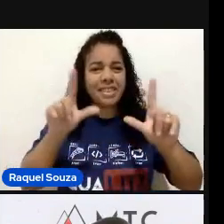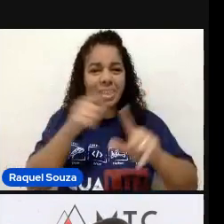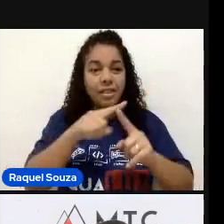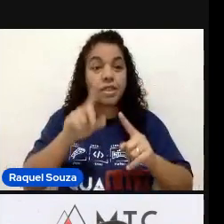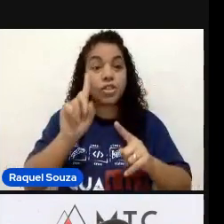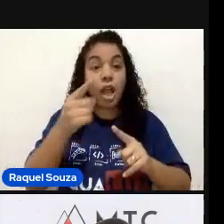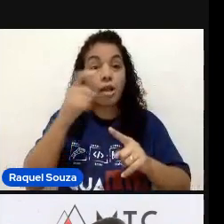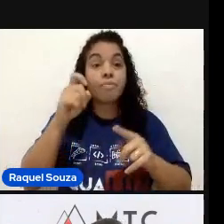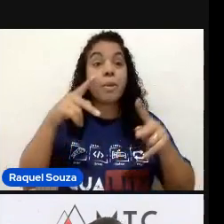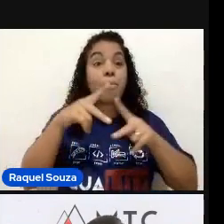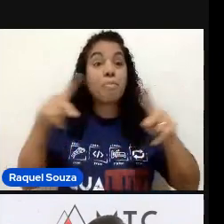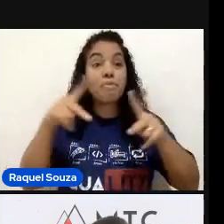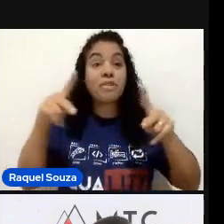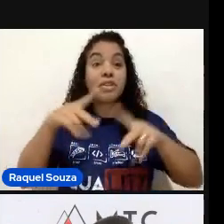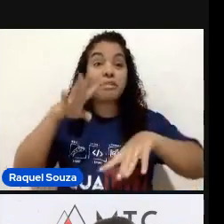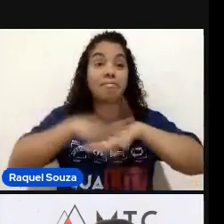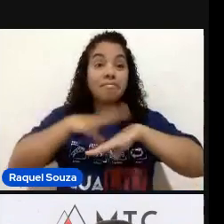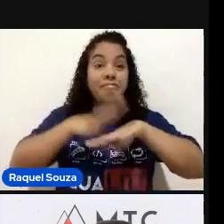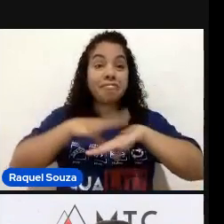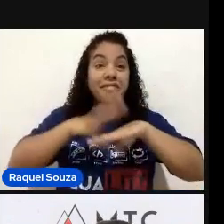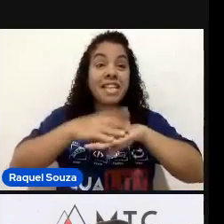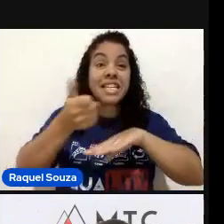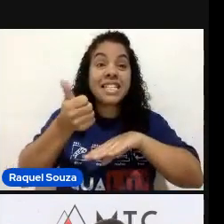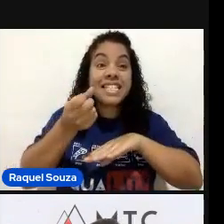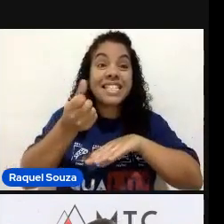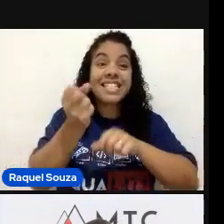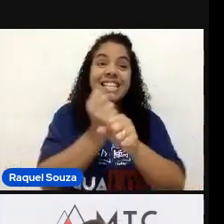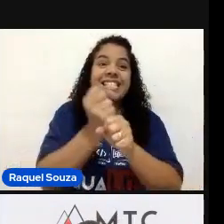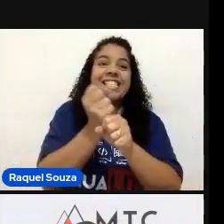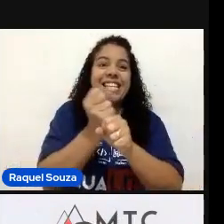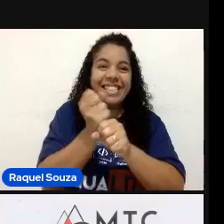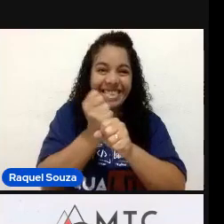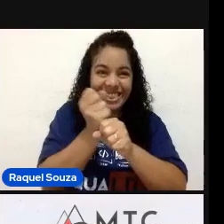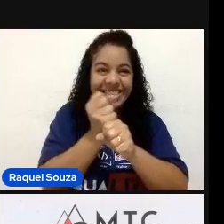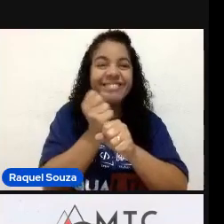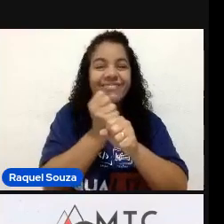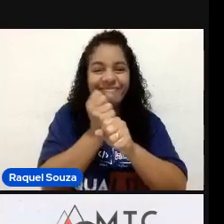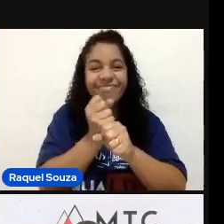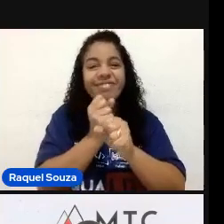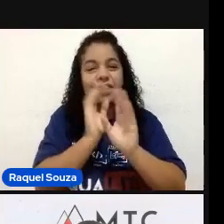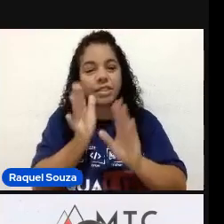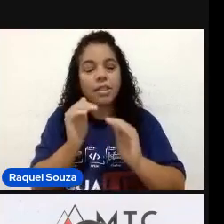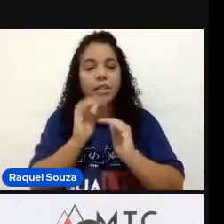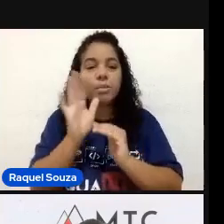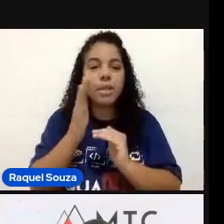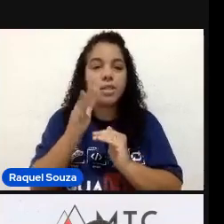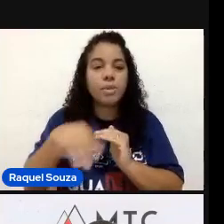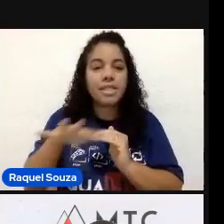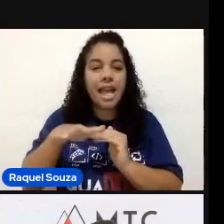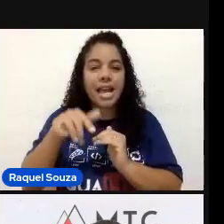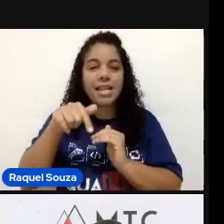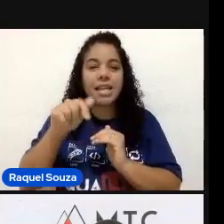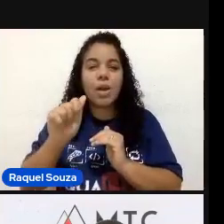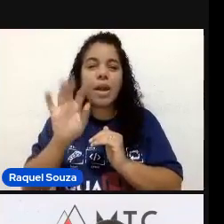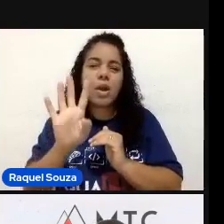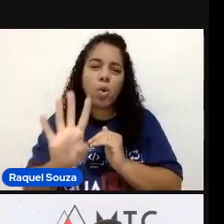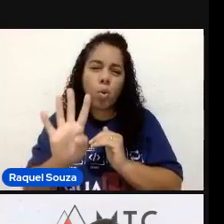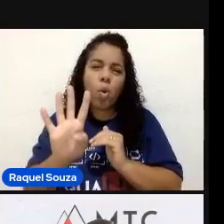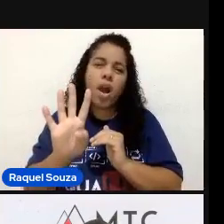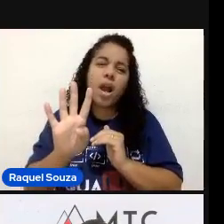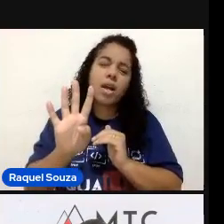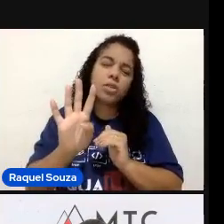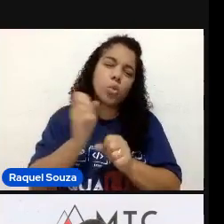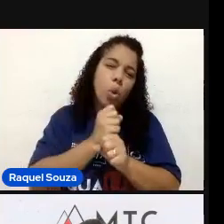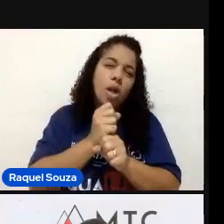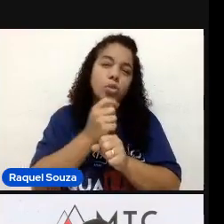de matemática por 16 anos, então estou na área há um pouco mais de 4 anos, quase 5. Sou